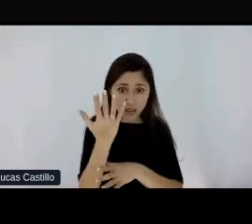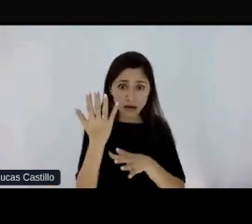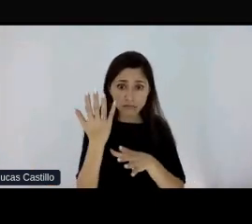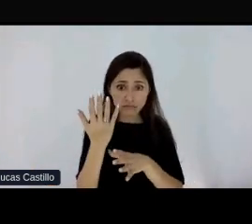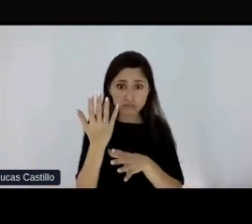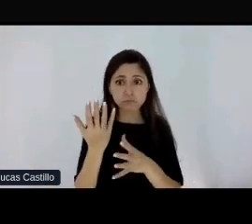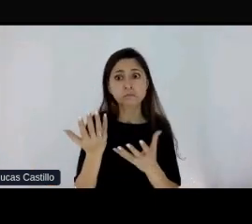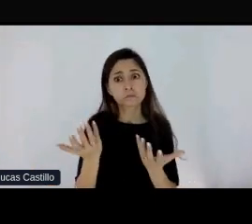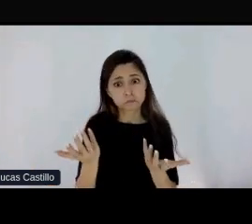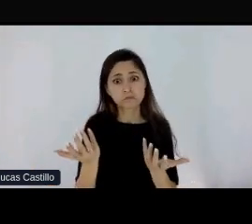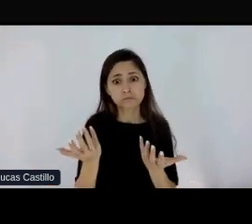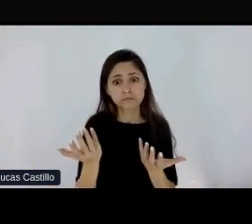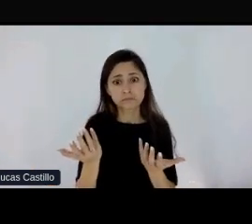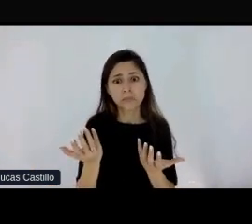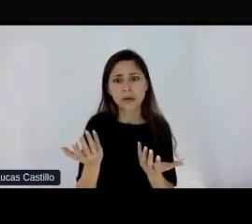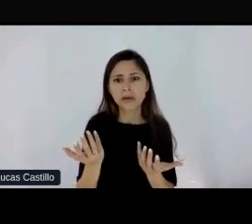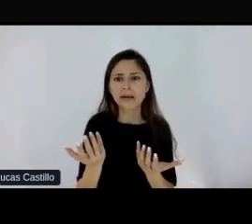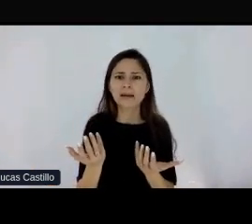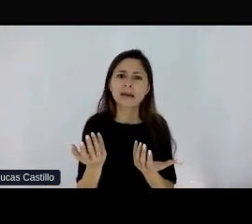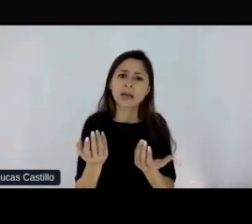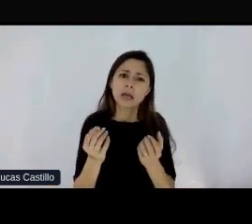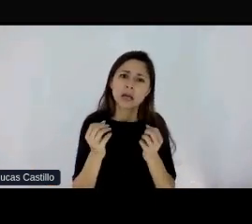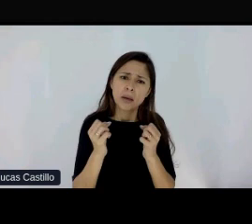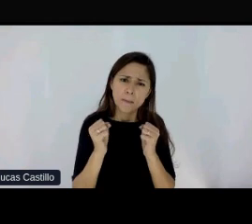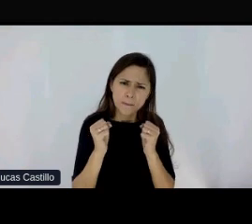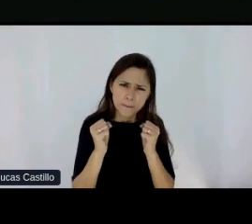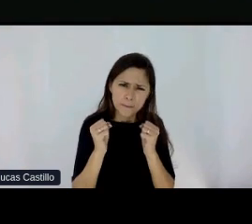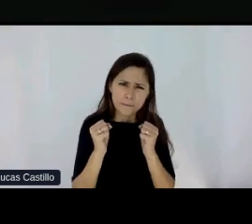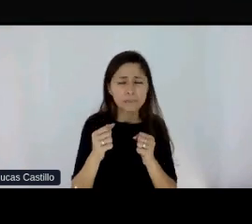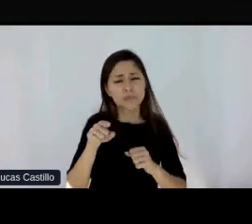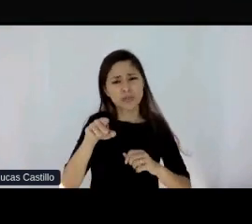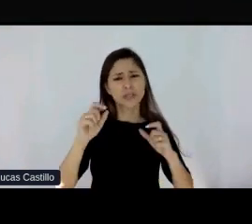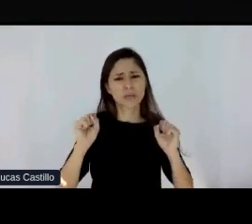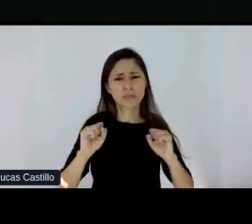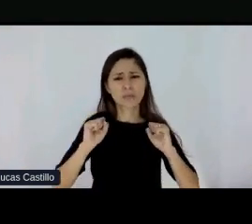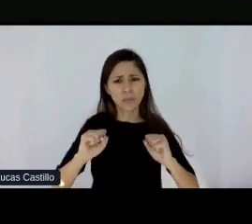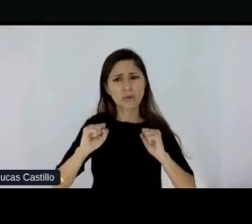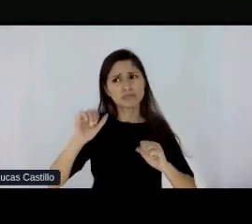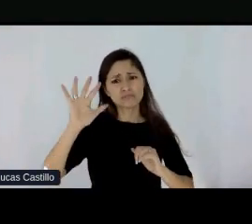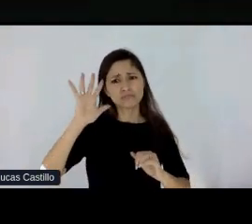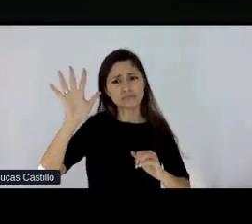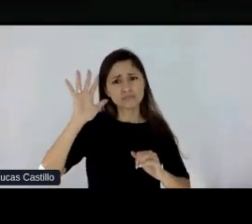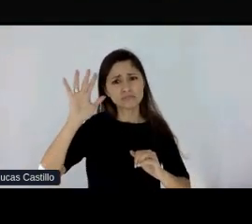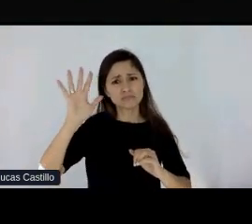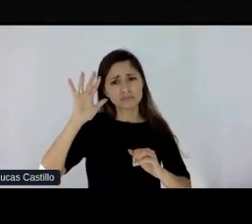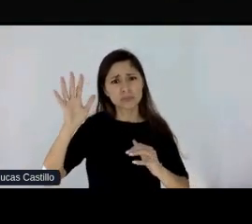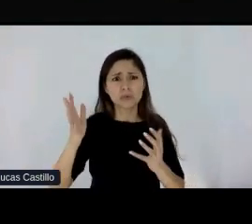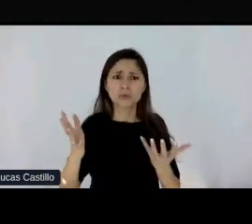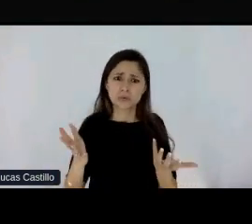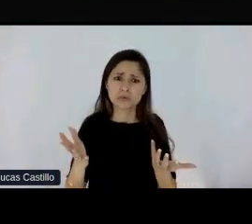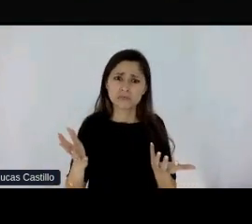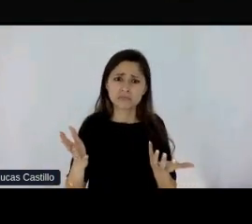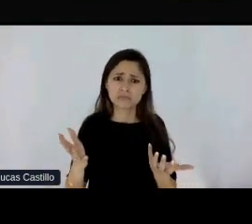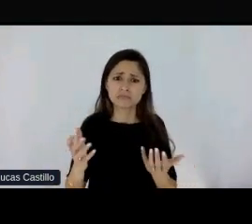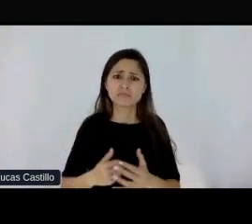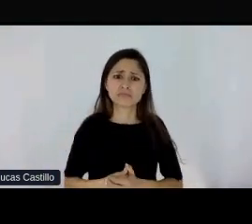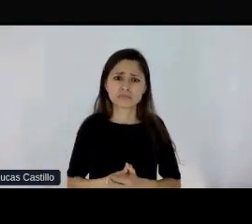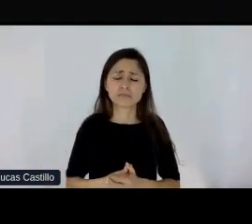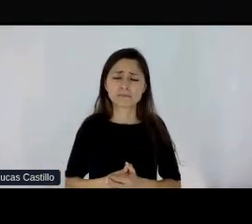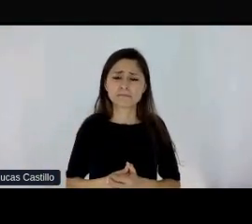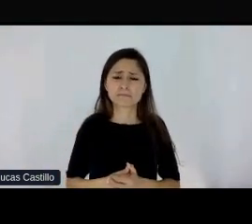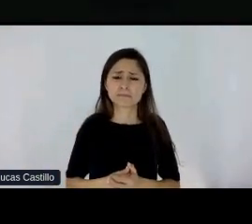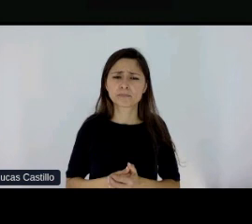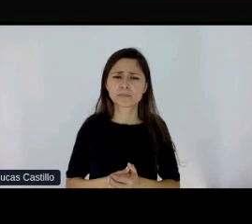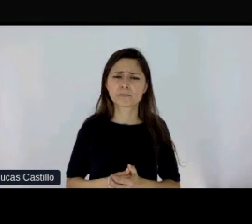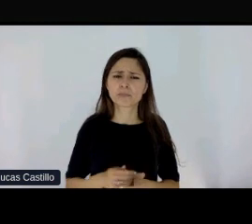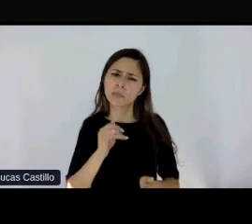que aquele sistema, né, ele pode se sustentar, que ele tem importância e deveria ser um sistema grande, né? Então